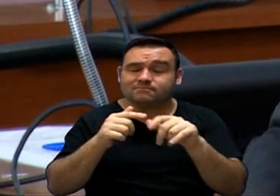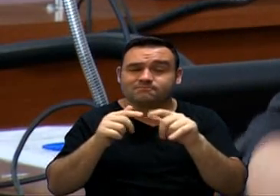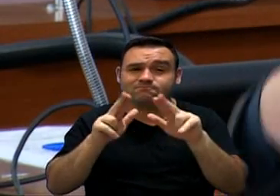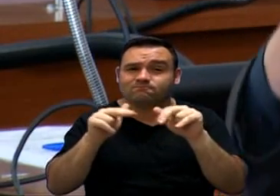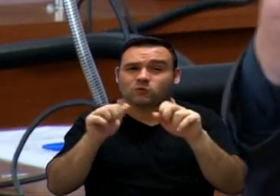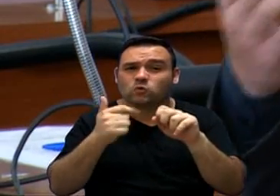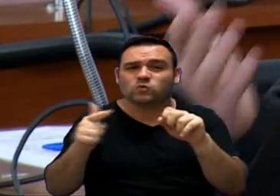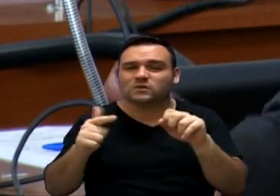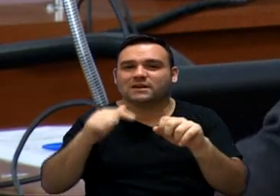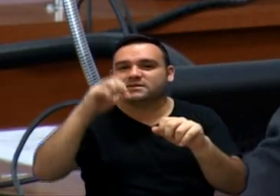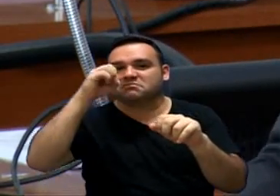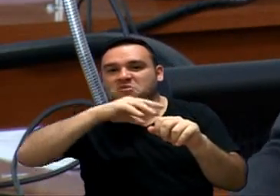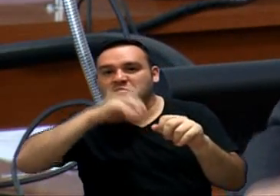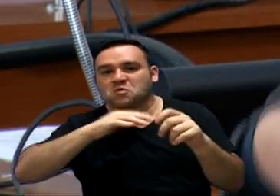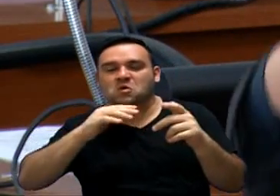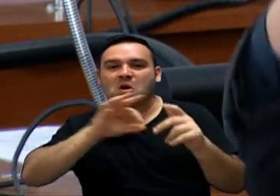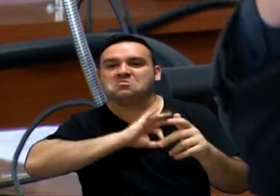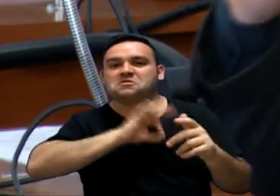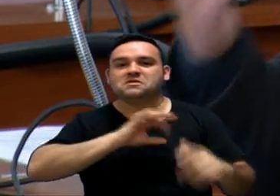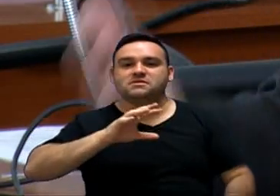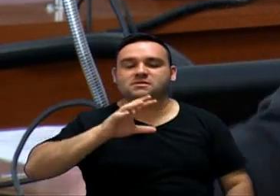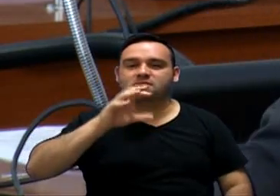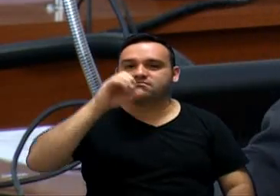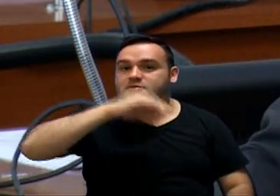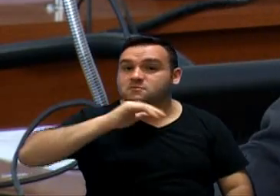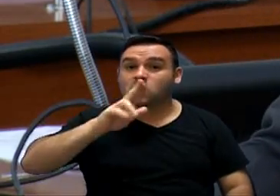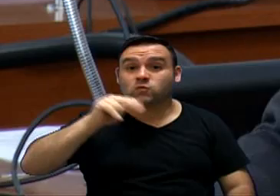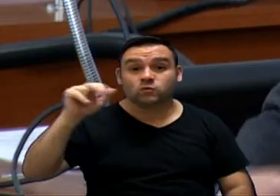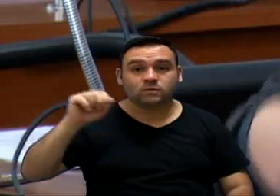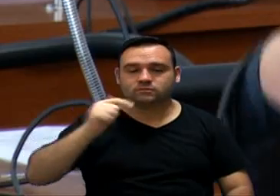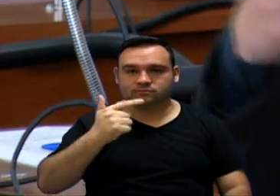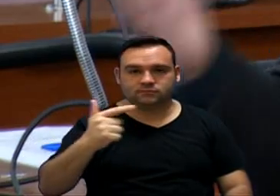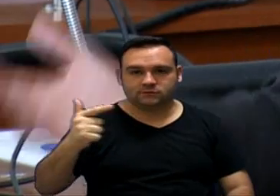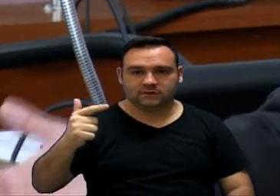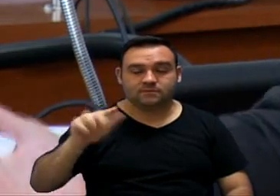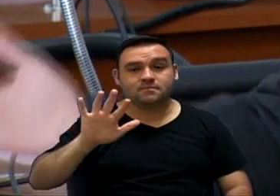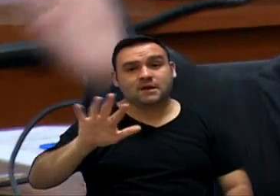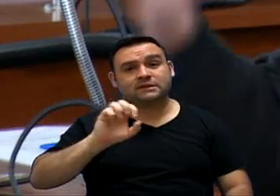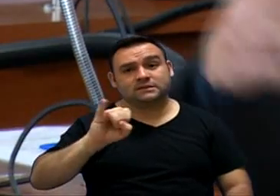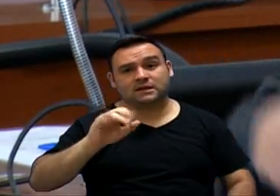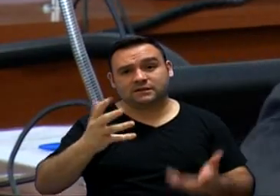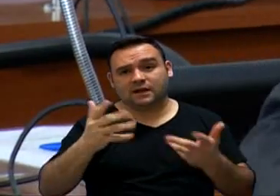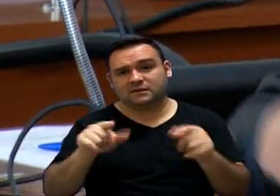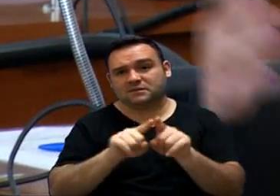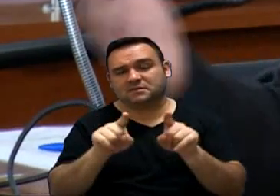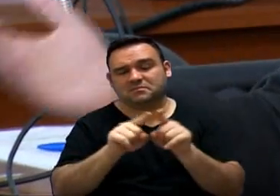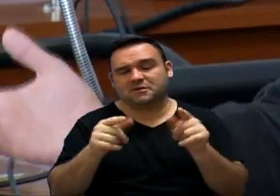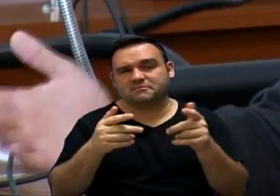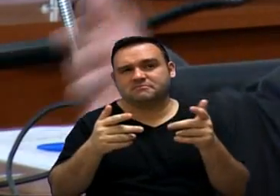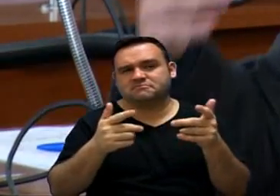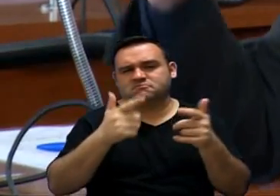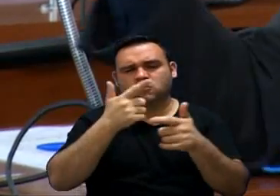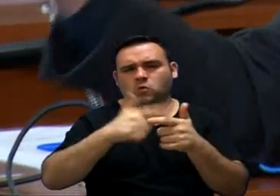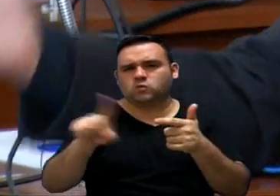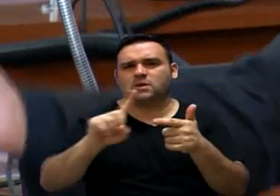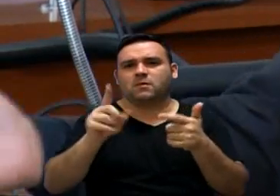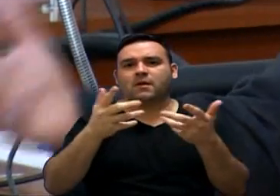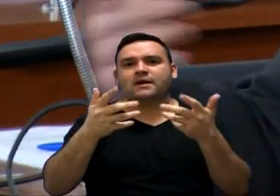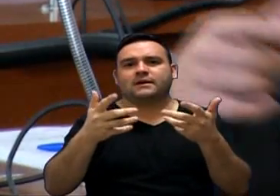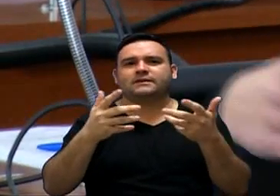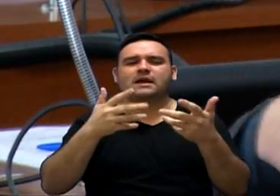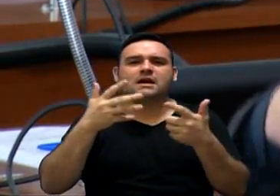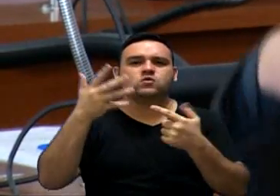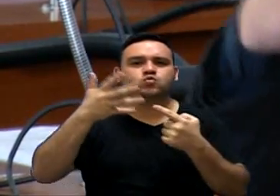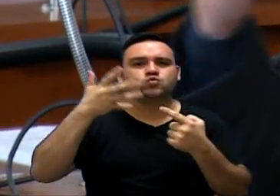em momento algum, teve algum uso da força policial, pelo contrário. Agora, se quiserem fazer isso, não tem problema, para tentar encaixar